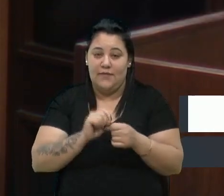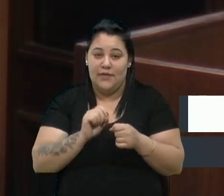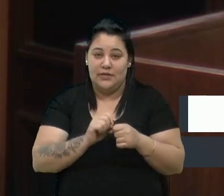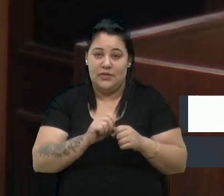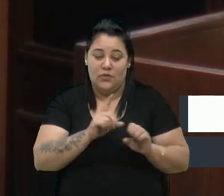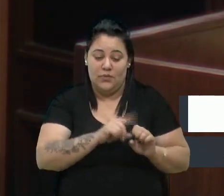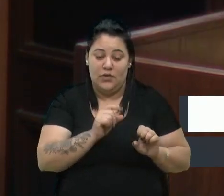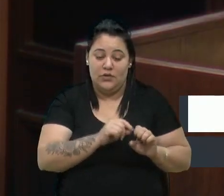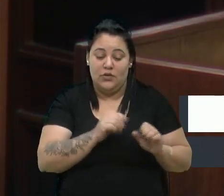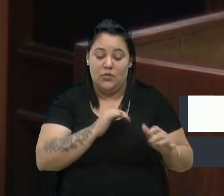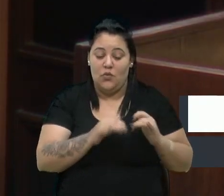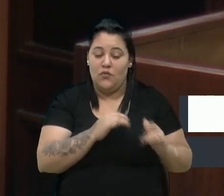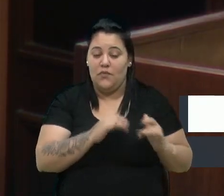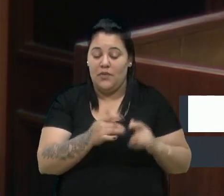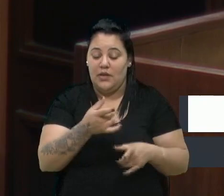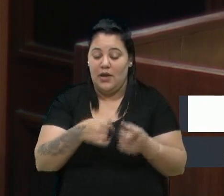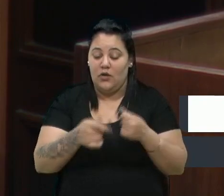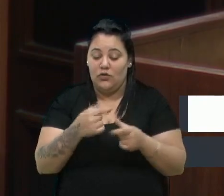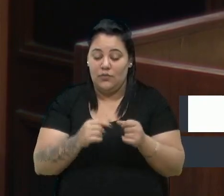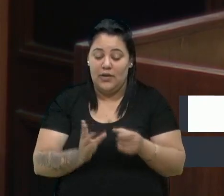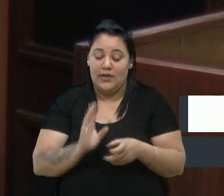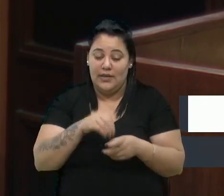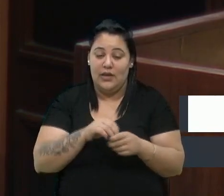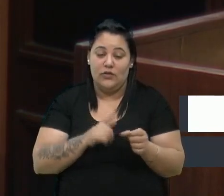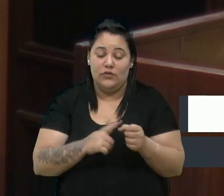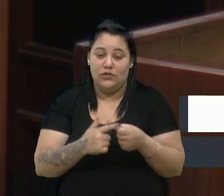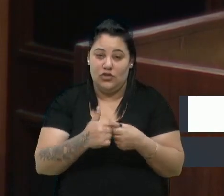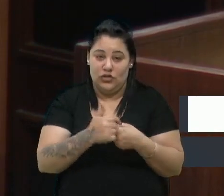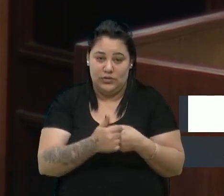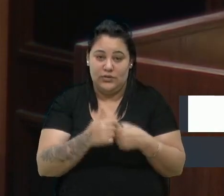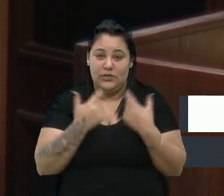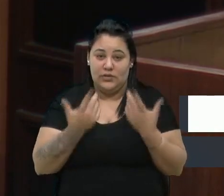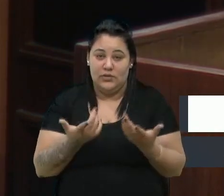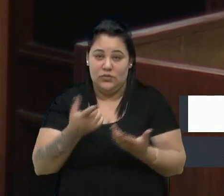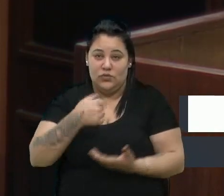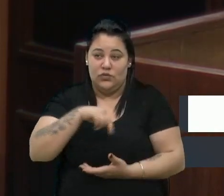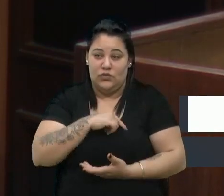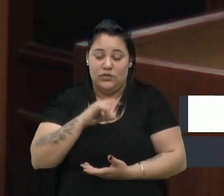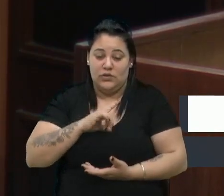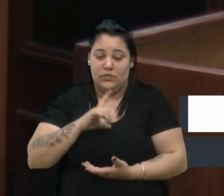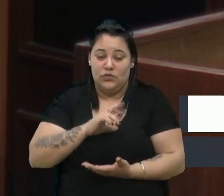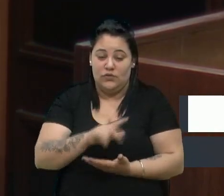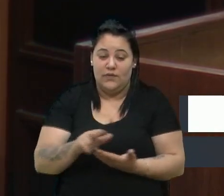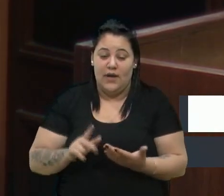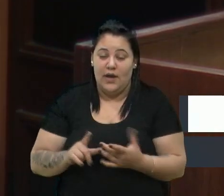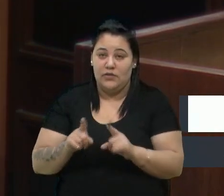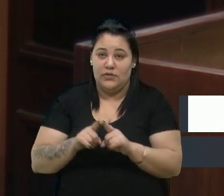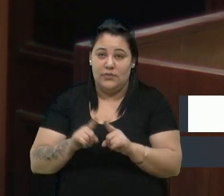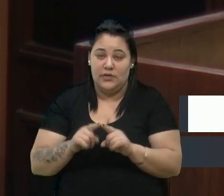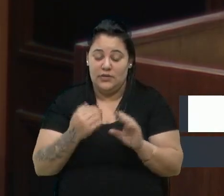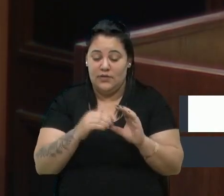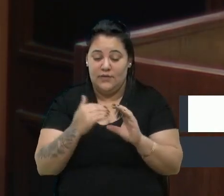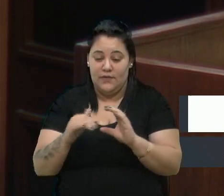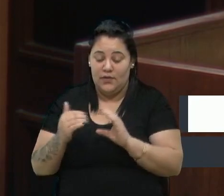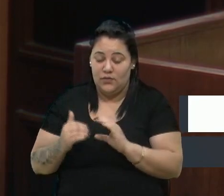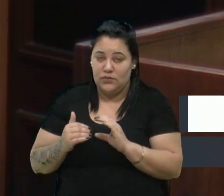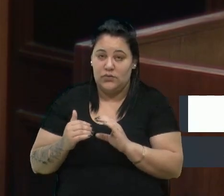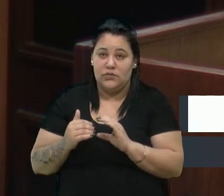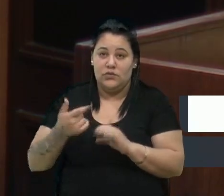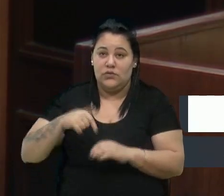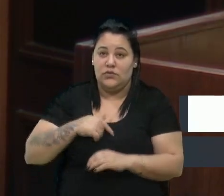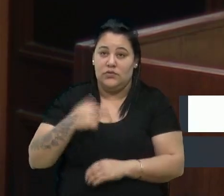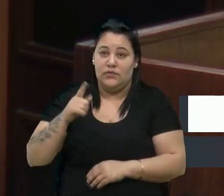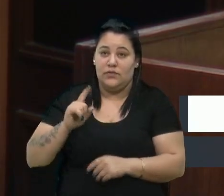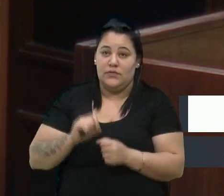e movimentar a economia na nossa cidade. Então, nós estamos com vários outros encaminhamentos que foram tirados